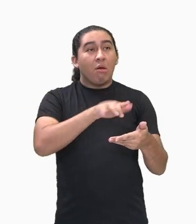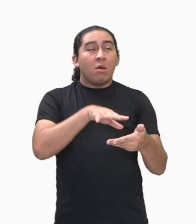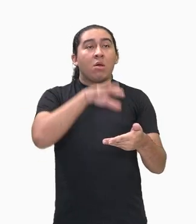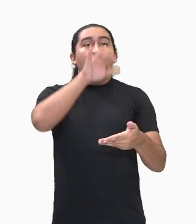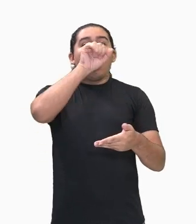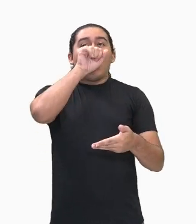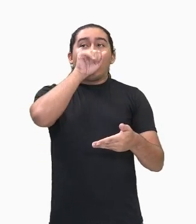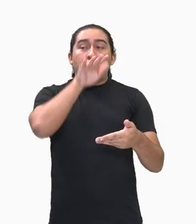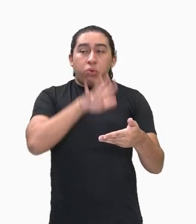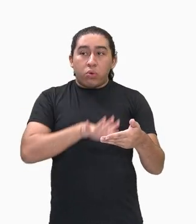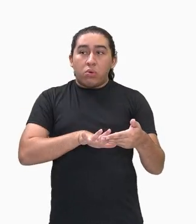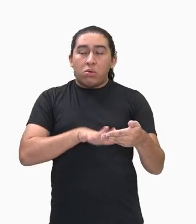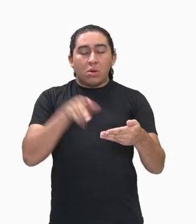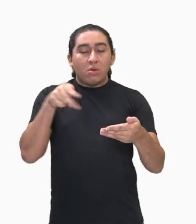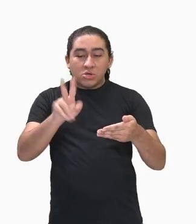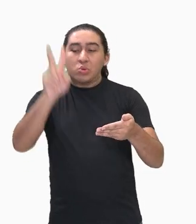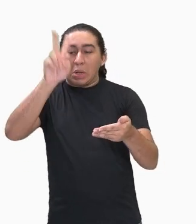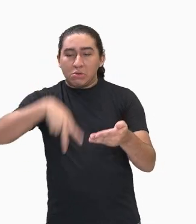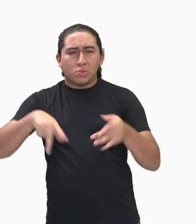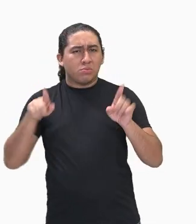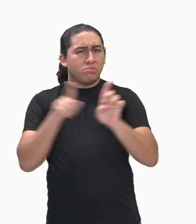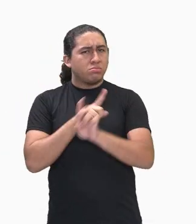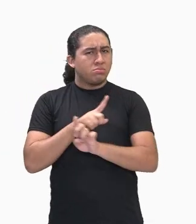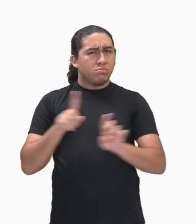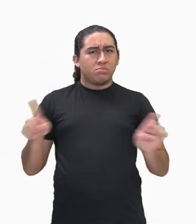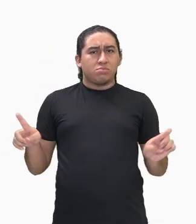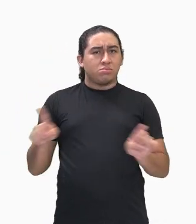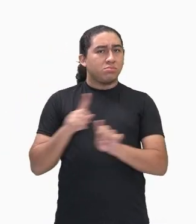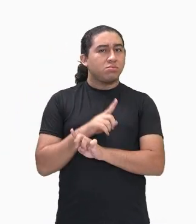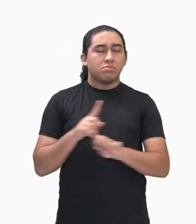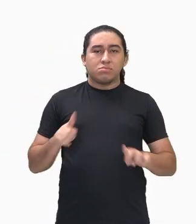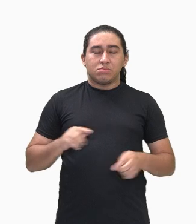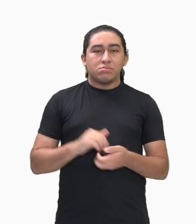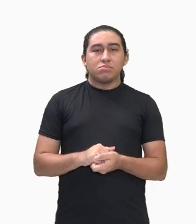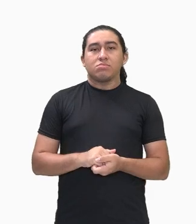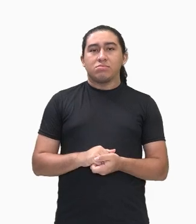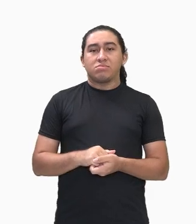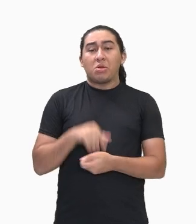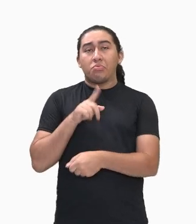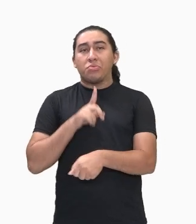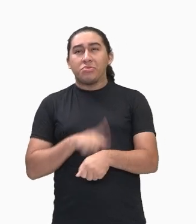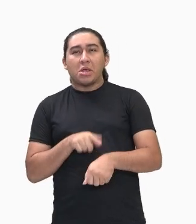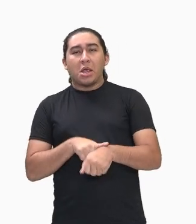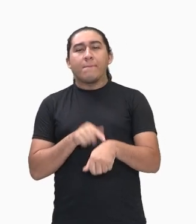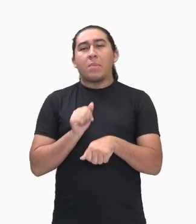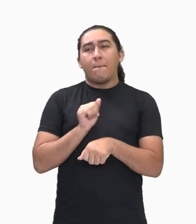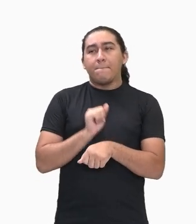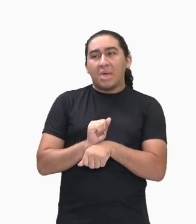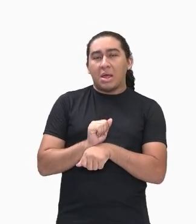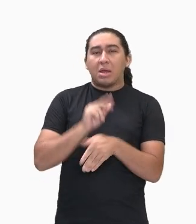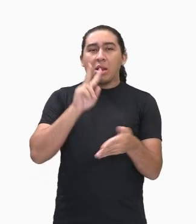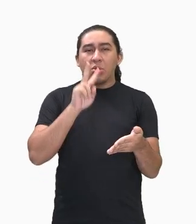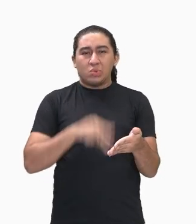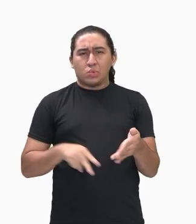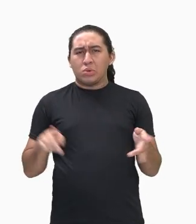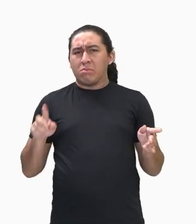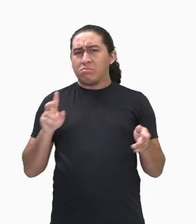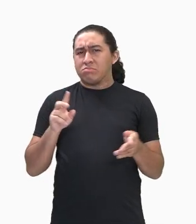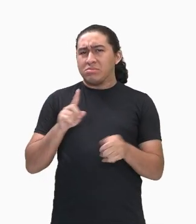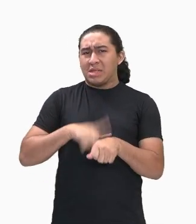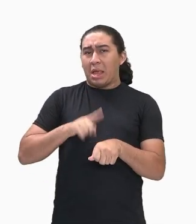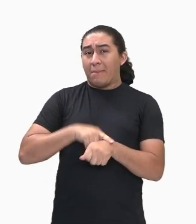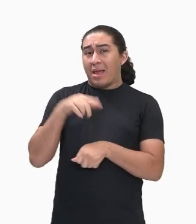né? A vírgula é só para respirar, né? Aquele tempinho, ela é uma pausa, mas não é o tempinho de